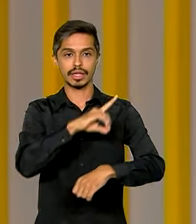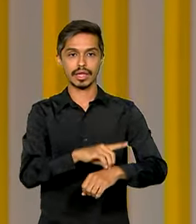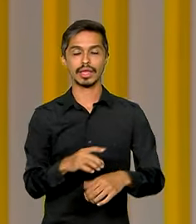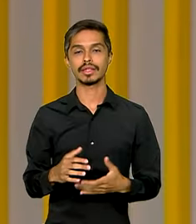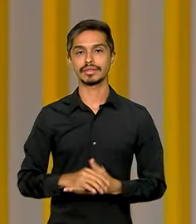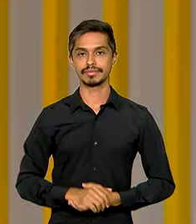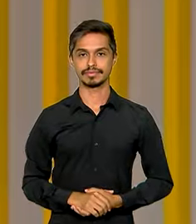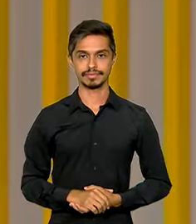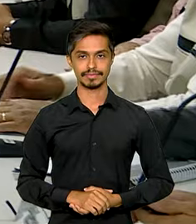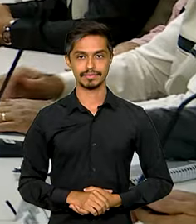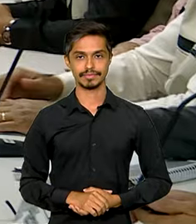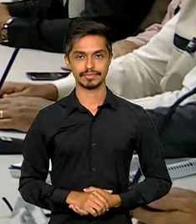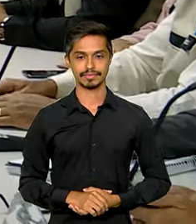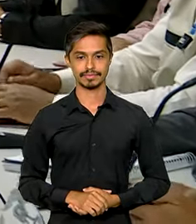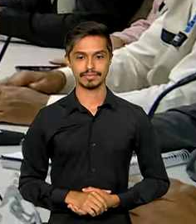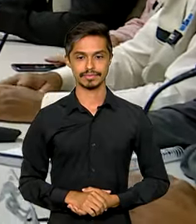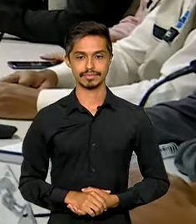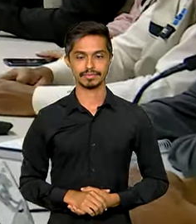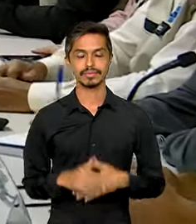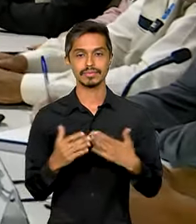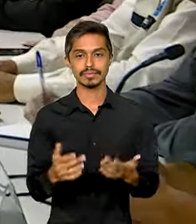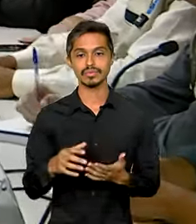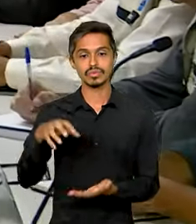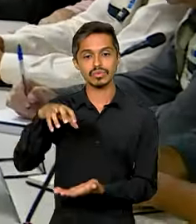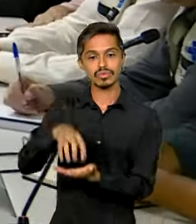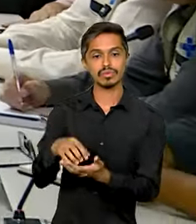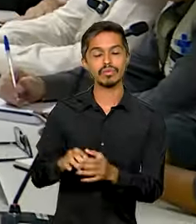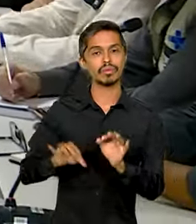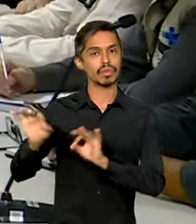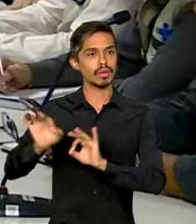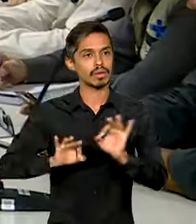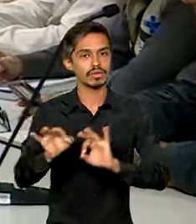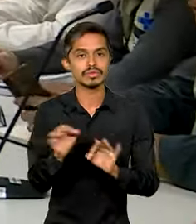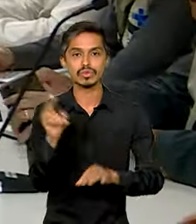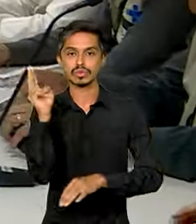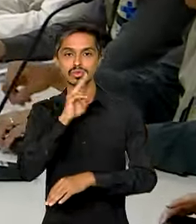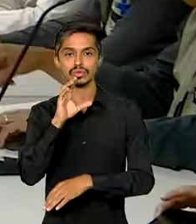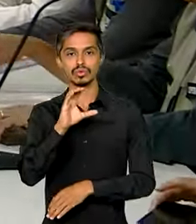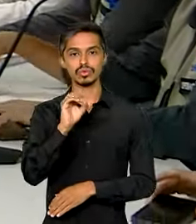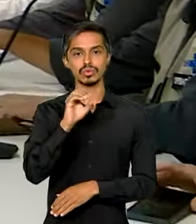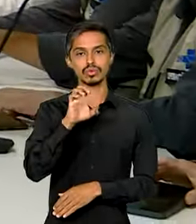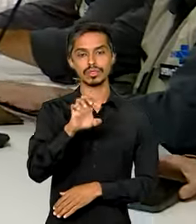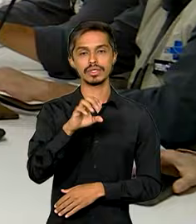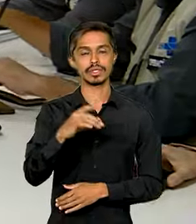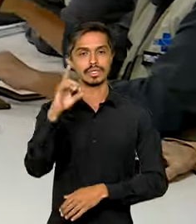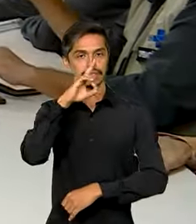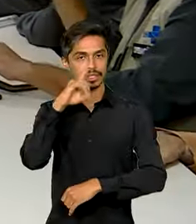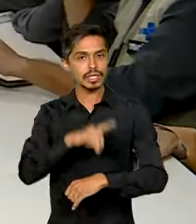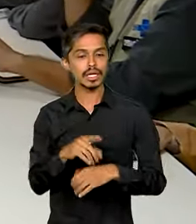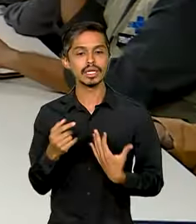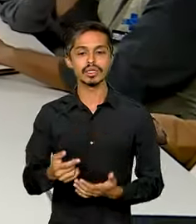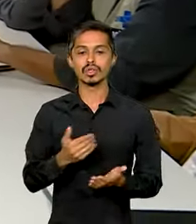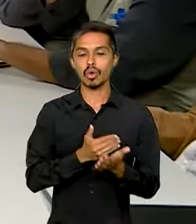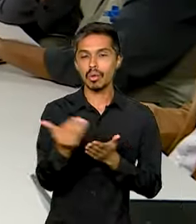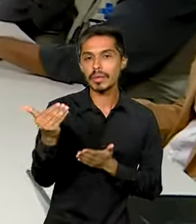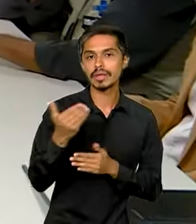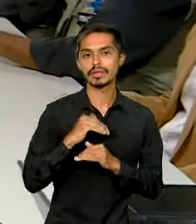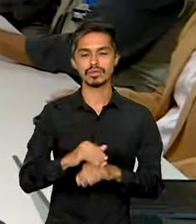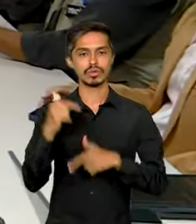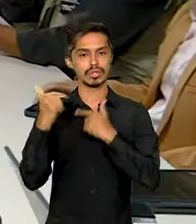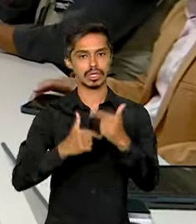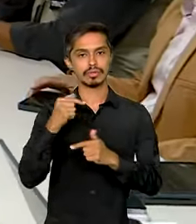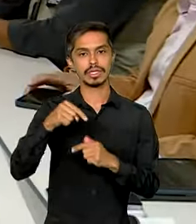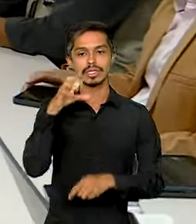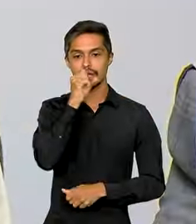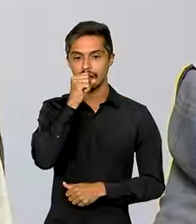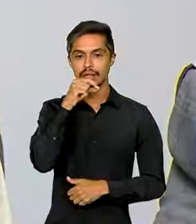combate ao mosquito. O Centro de Operações de Emergência COI Dengue deu início aos trabalhos neste